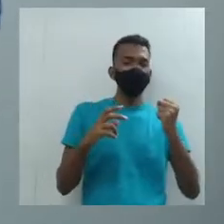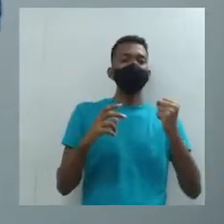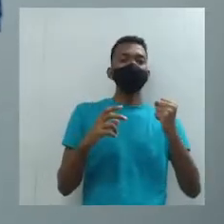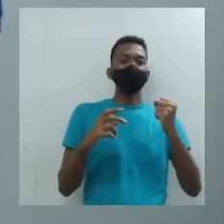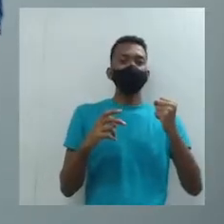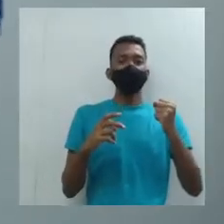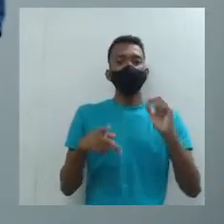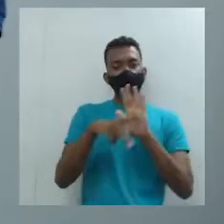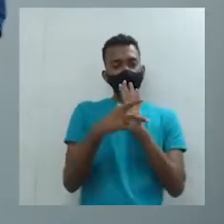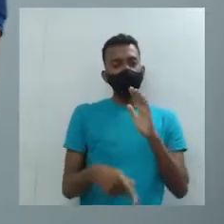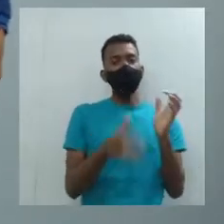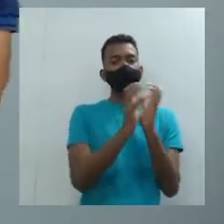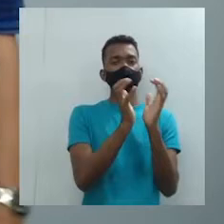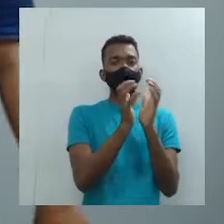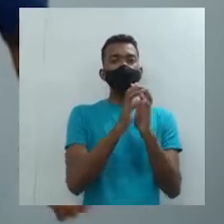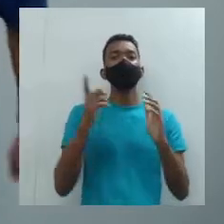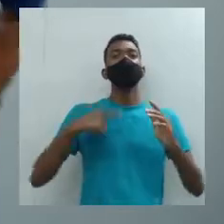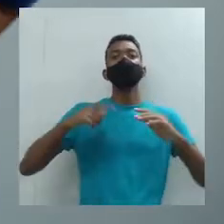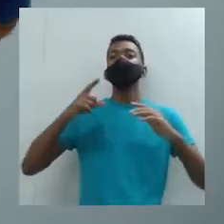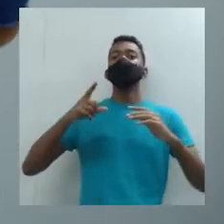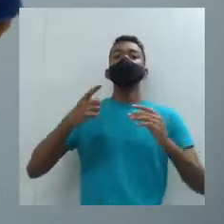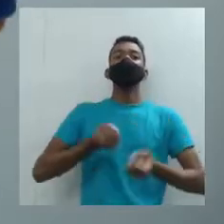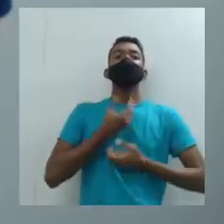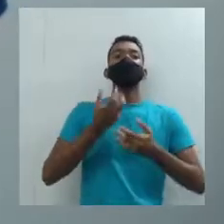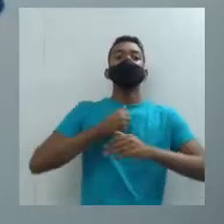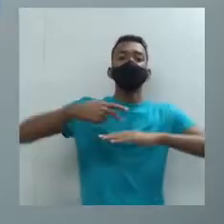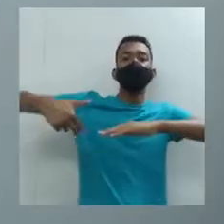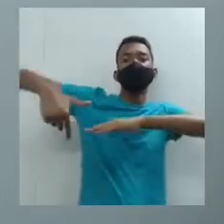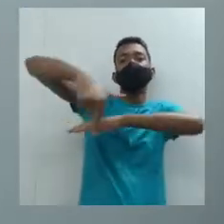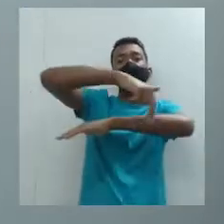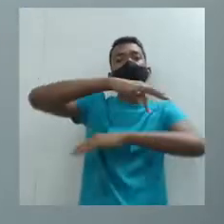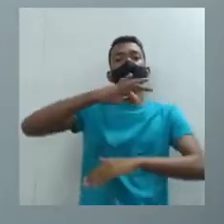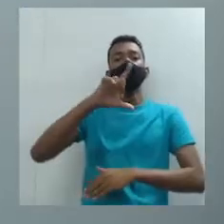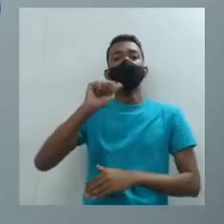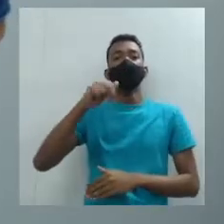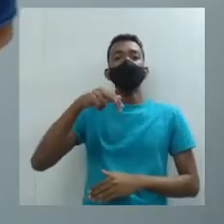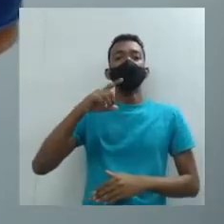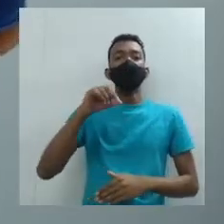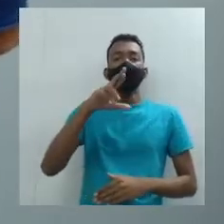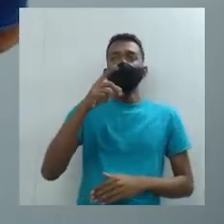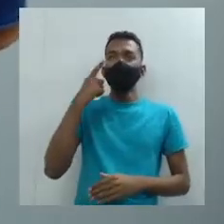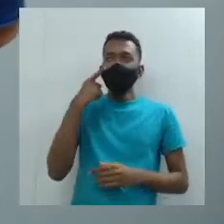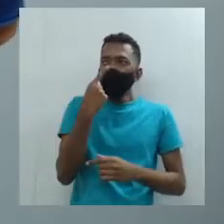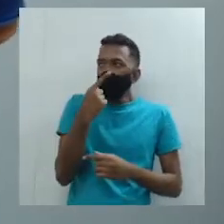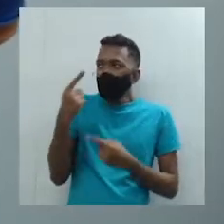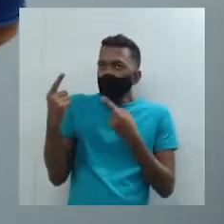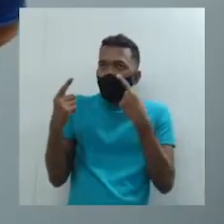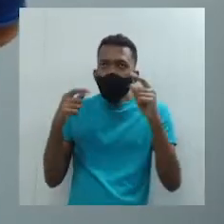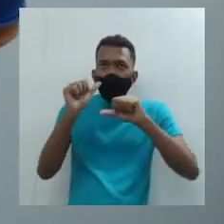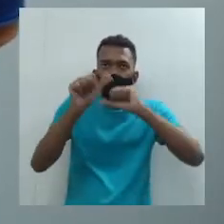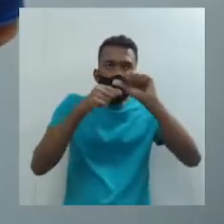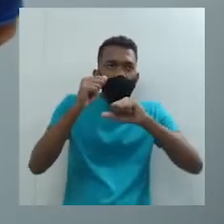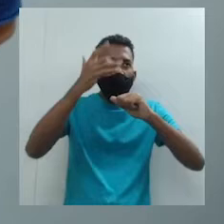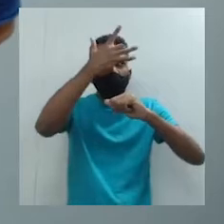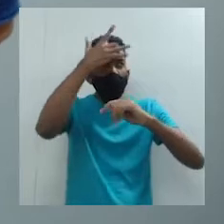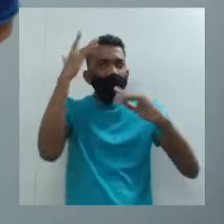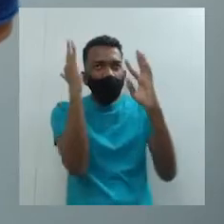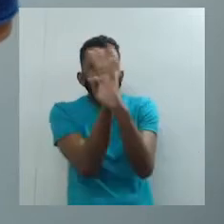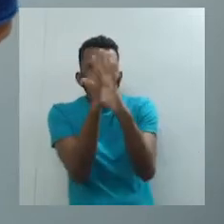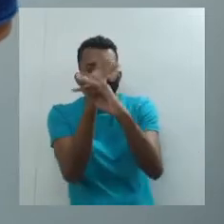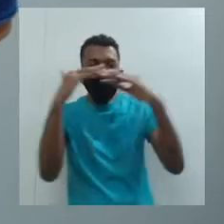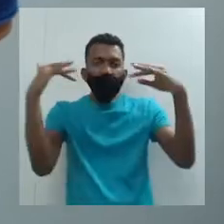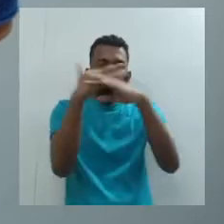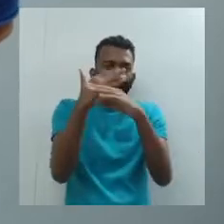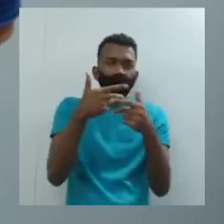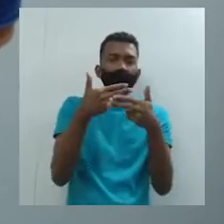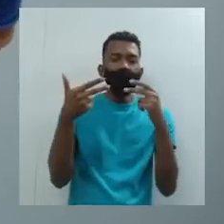ou seja, aquele sujeito que passeia com um olhar atento à mudança, com um olhar atento às pessoas. Então, o Carlos Pena Filho, ele